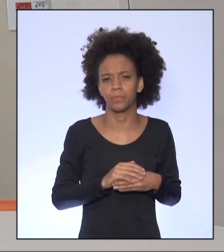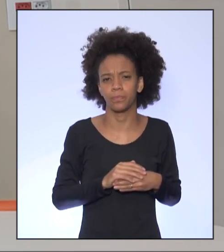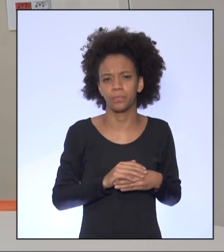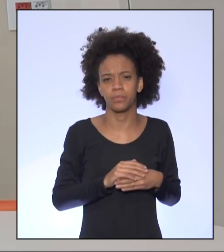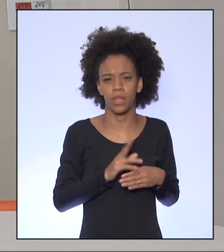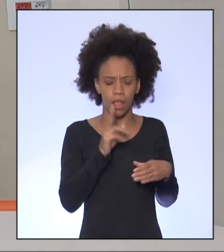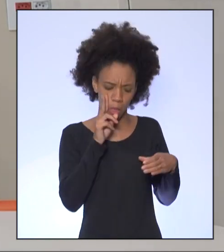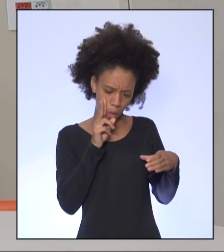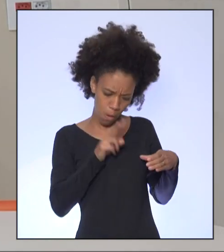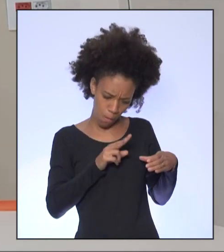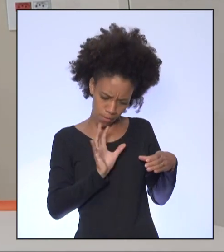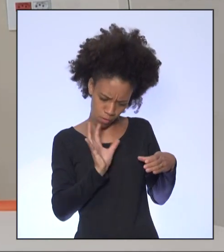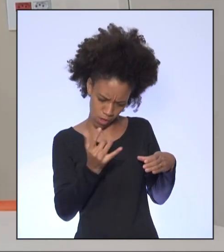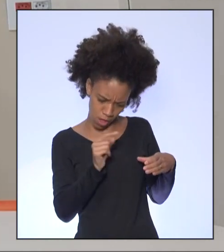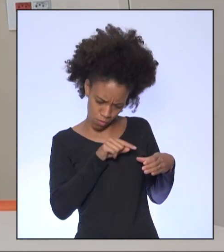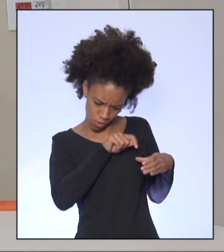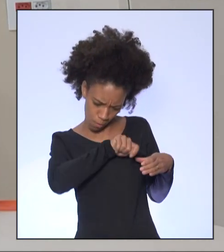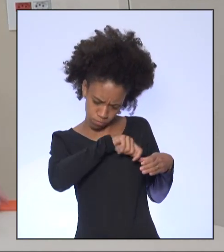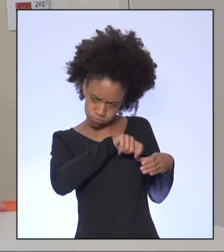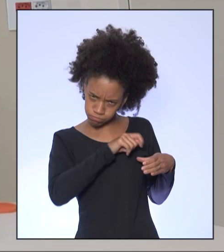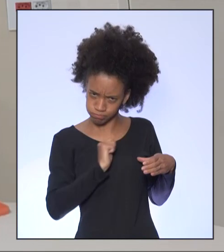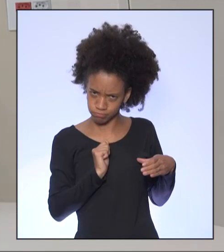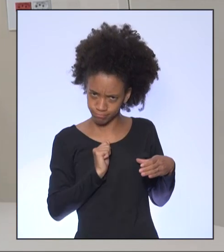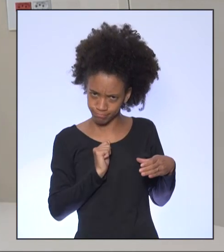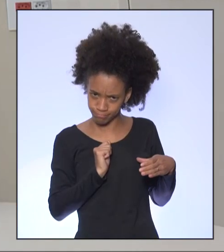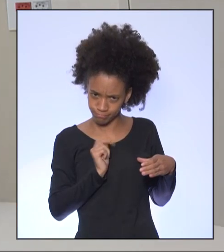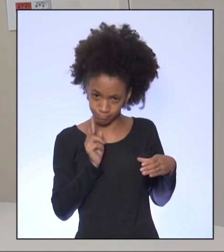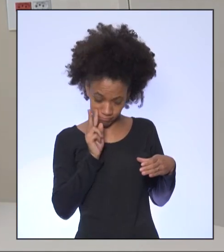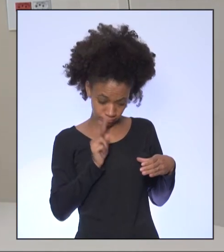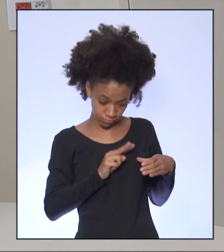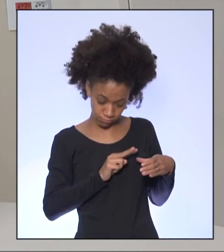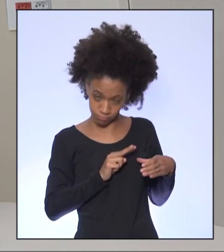e observo o que aconteceu.